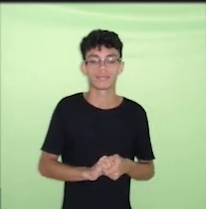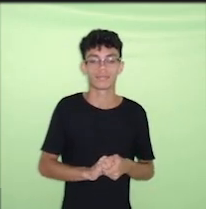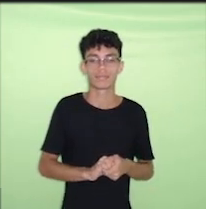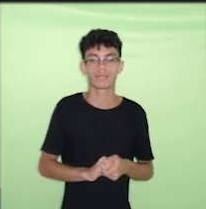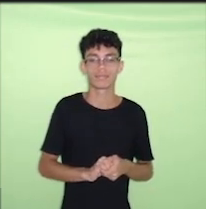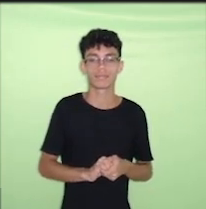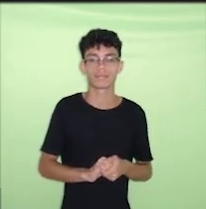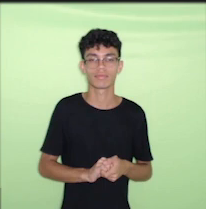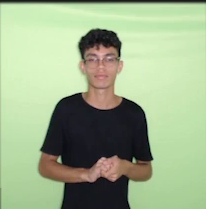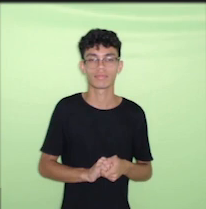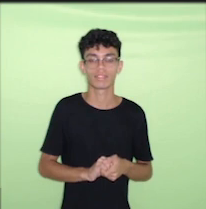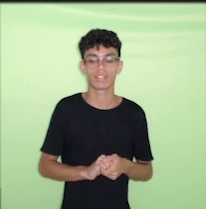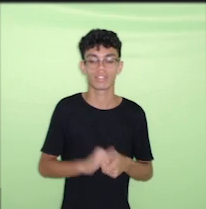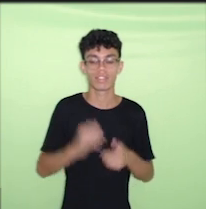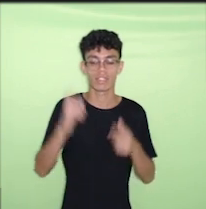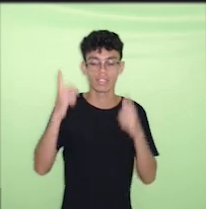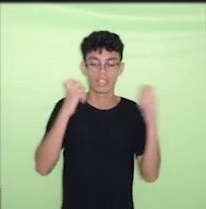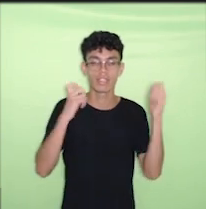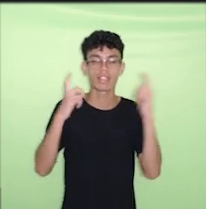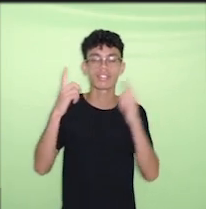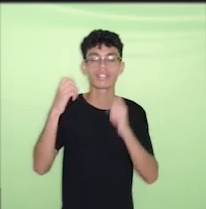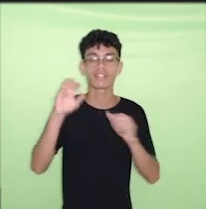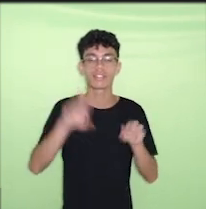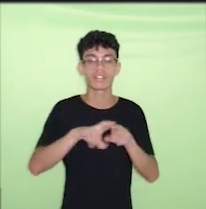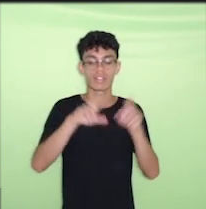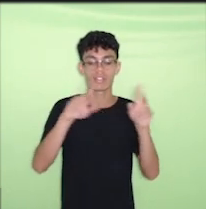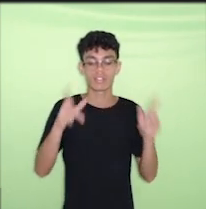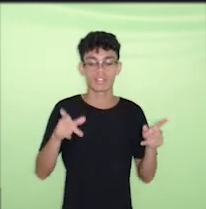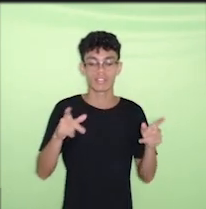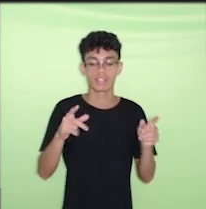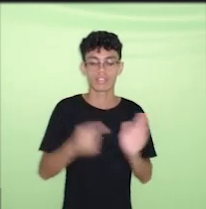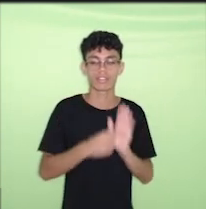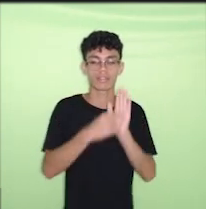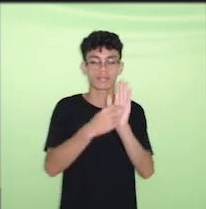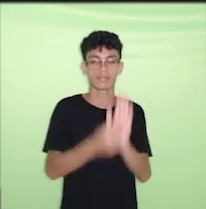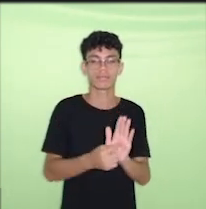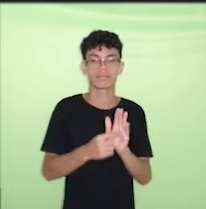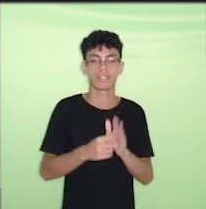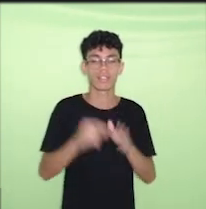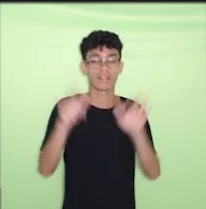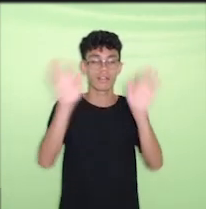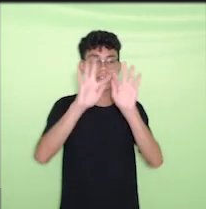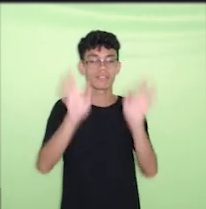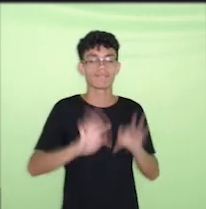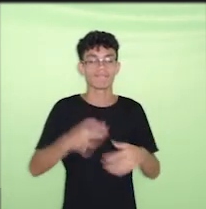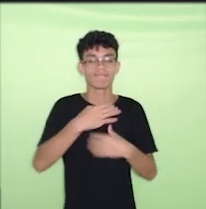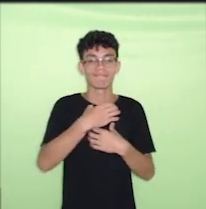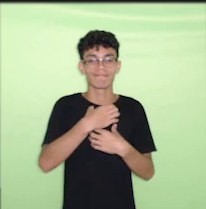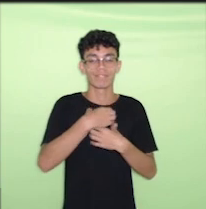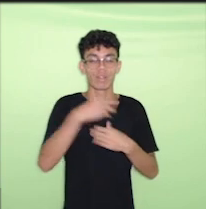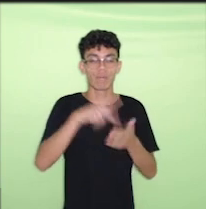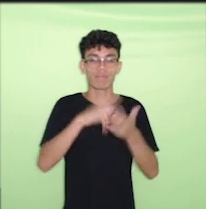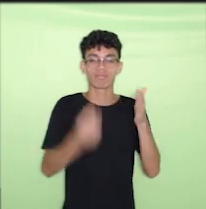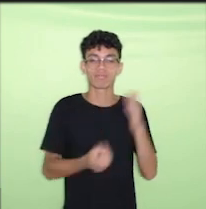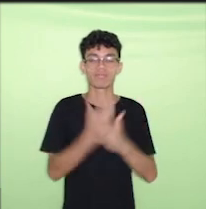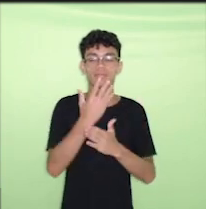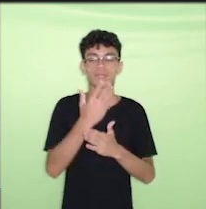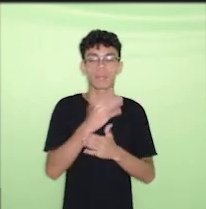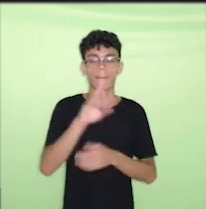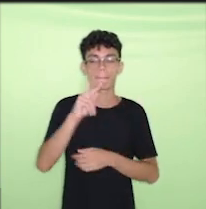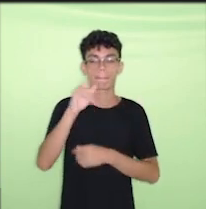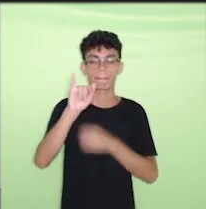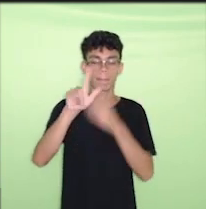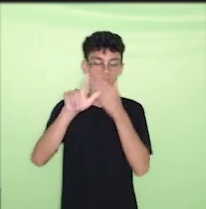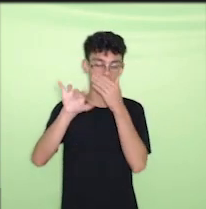tá, gente? De formas muito diferentes do que ela faz nas peças, entendeu? Feliz com esse engajamento poético da